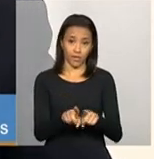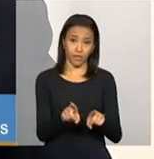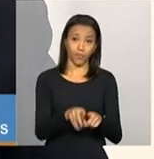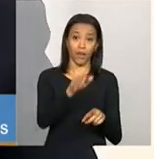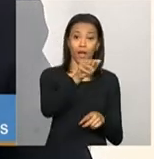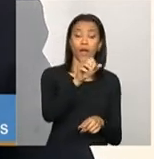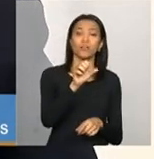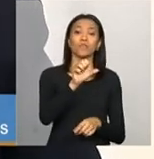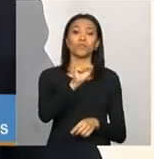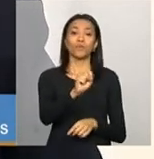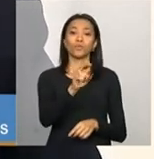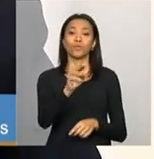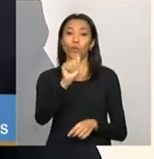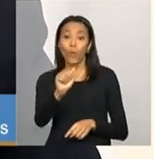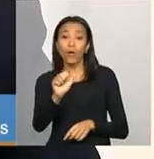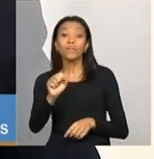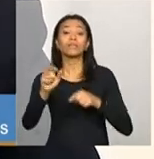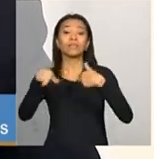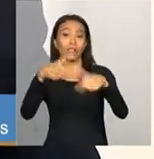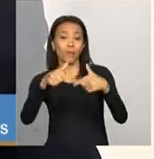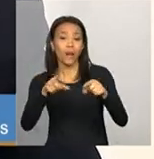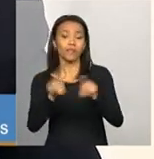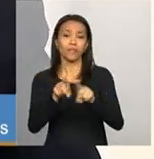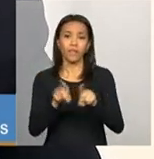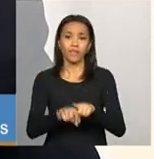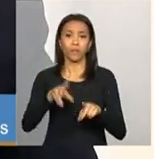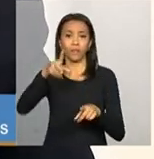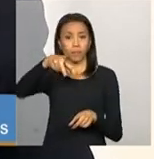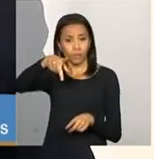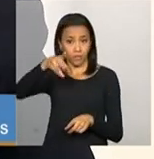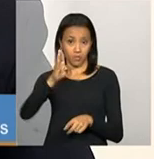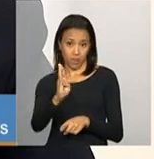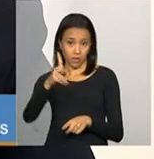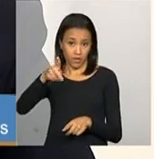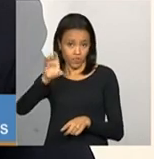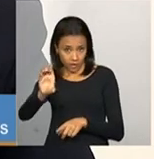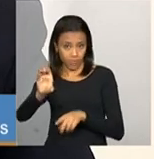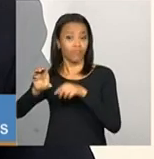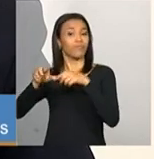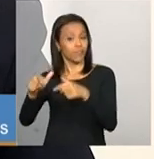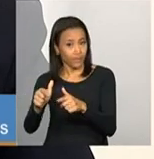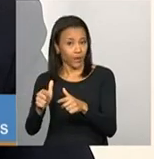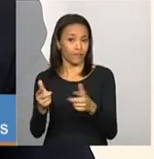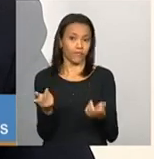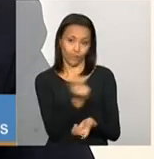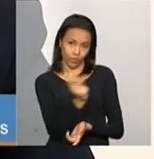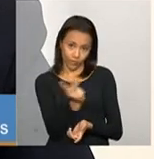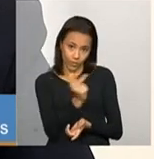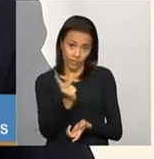Trabalho quanto do BPC Trabalho. Então, é importante que